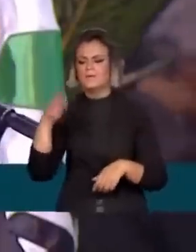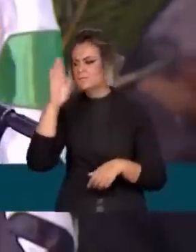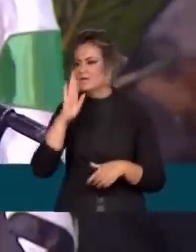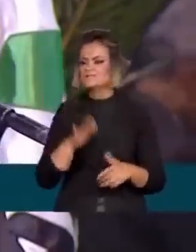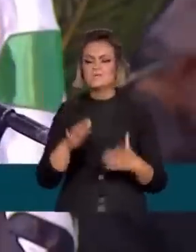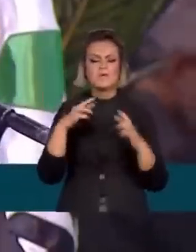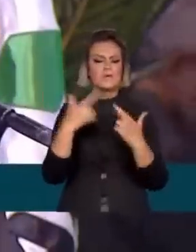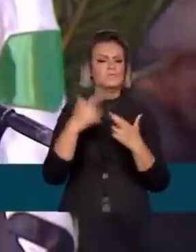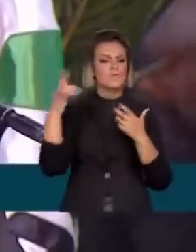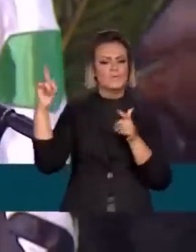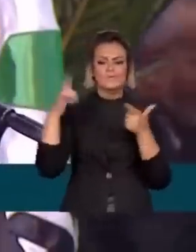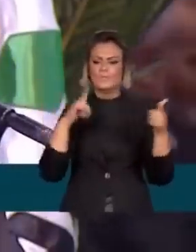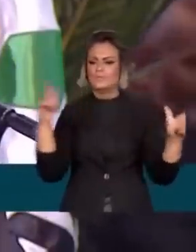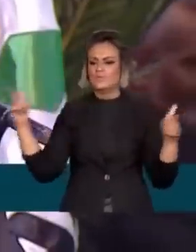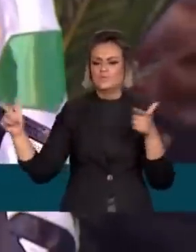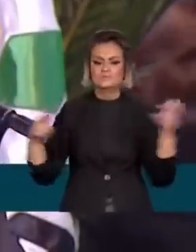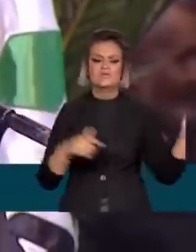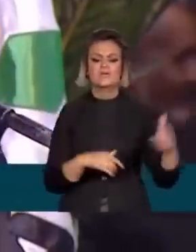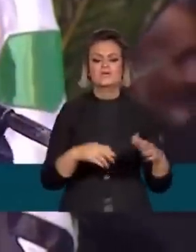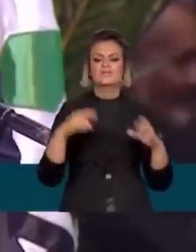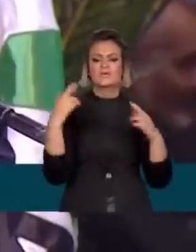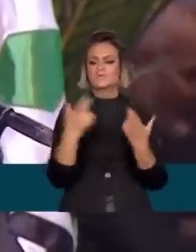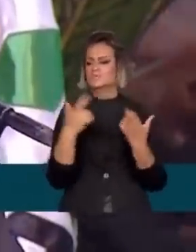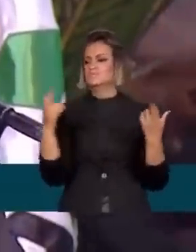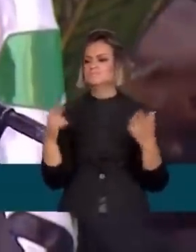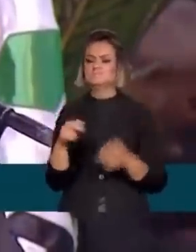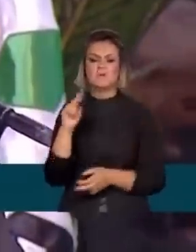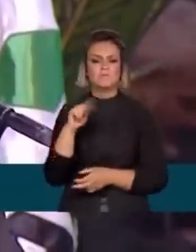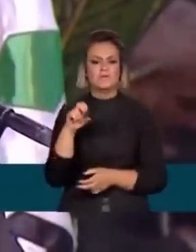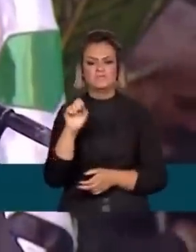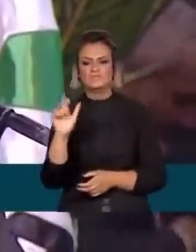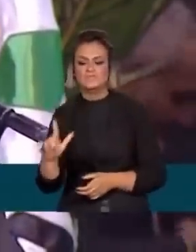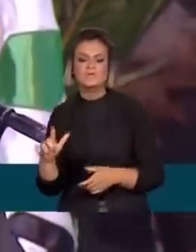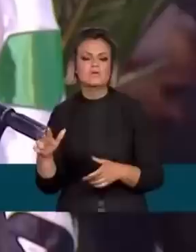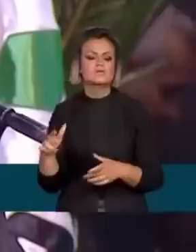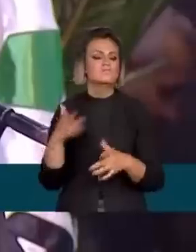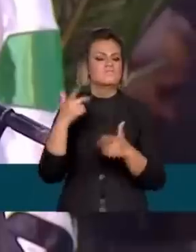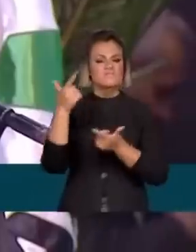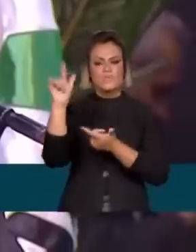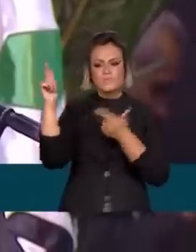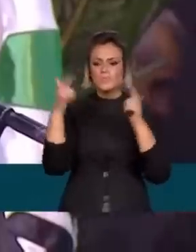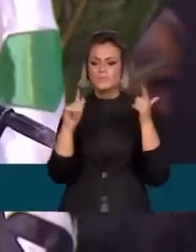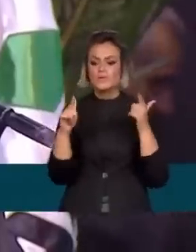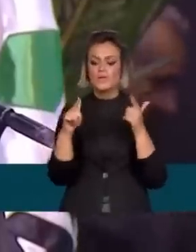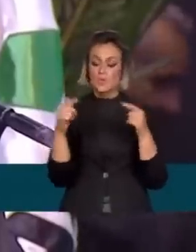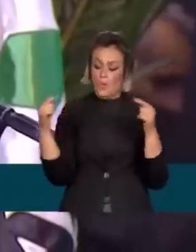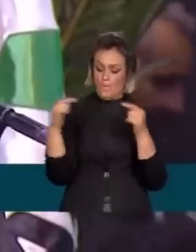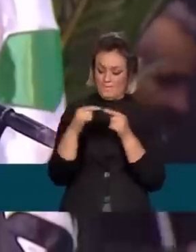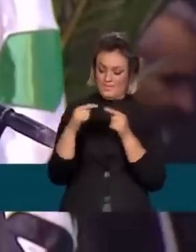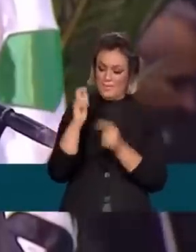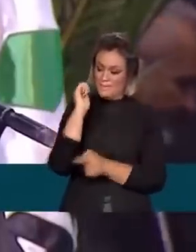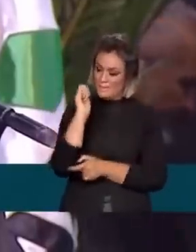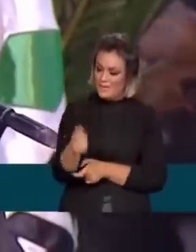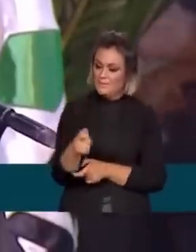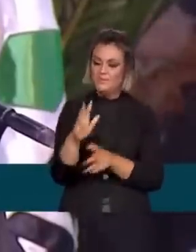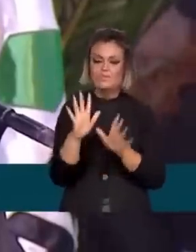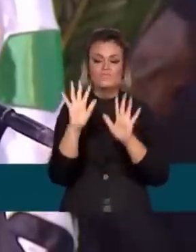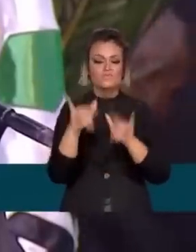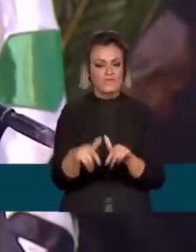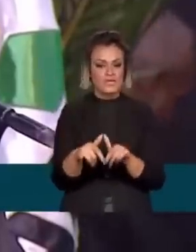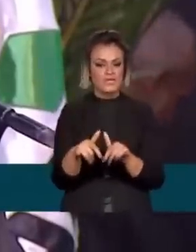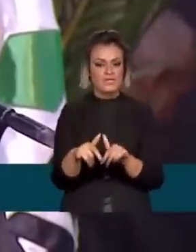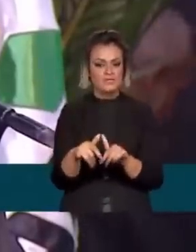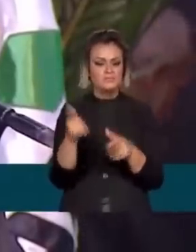seja em reuniões do Mercosul, seja nas reuniões da Unasul, o que simbolizava o fim do pagamento de Itaipu